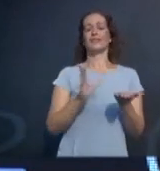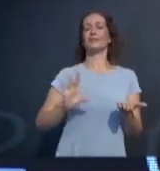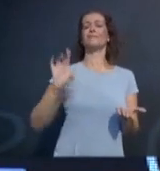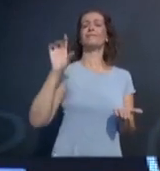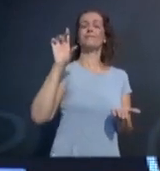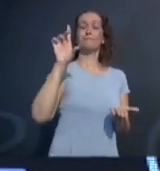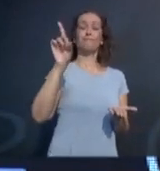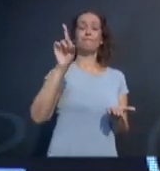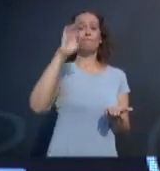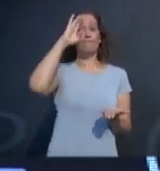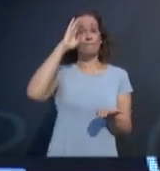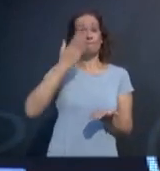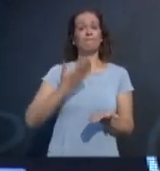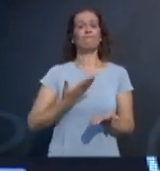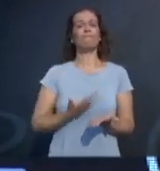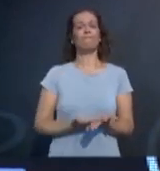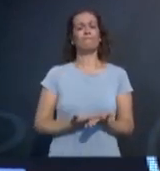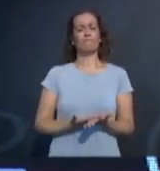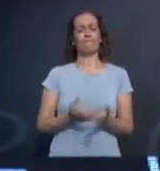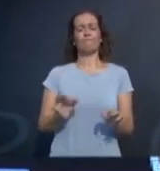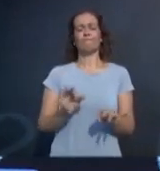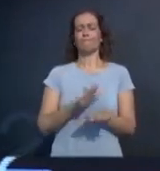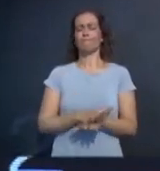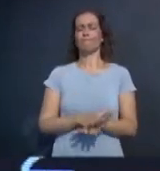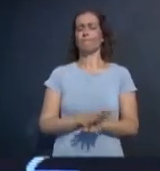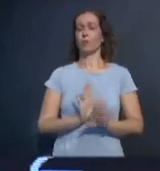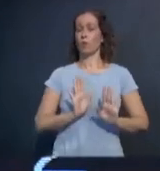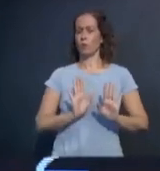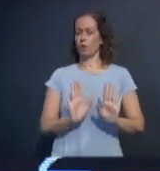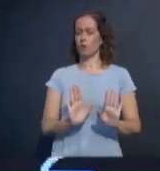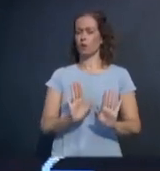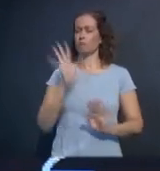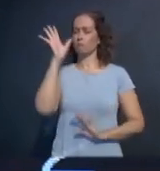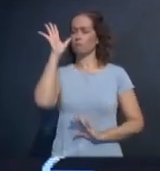de Jesus. Observe aqui.